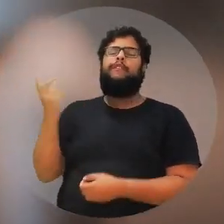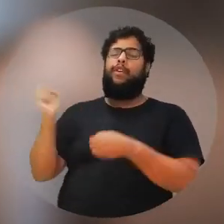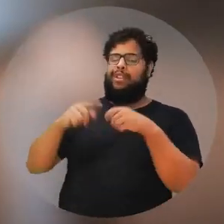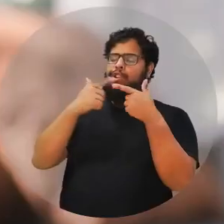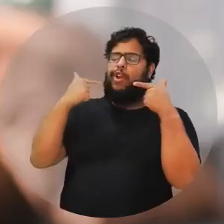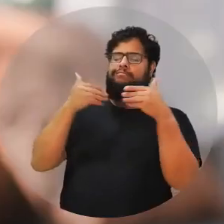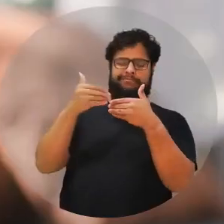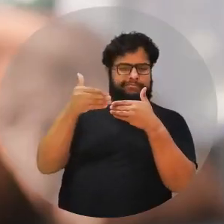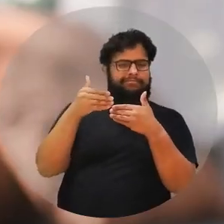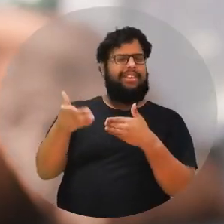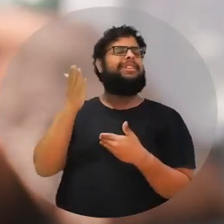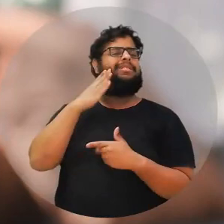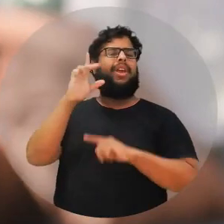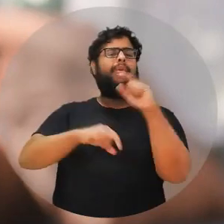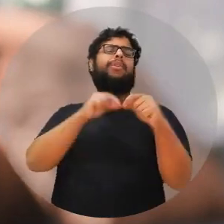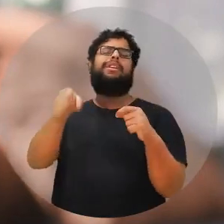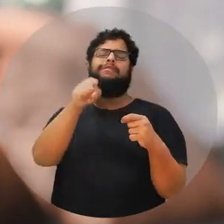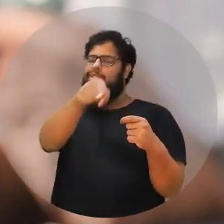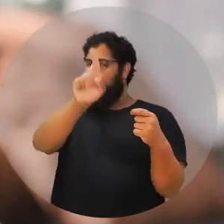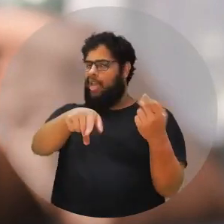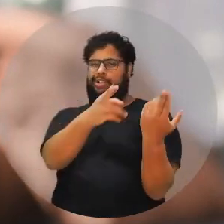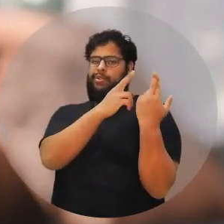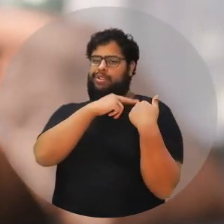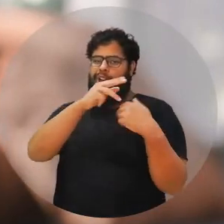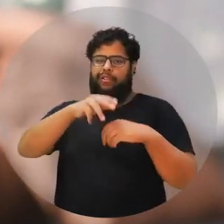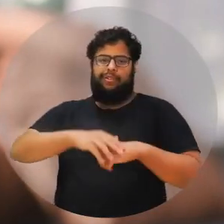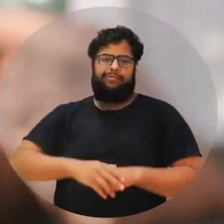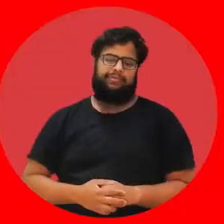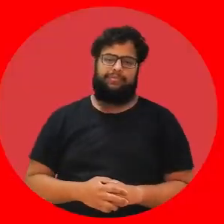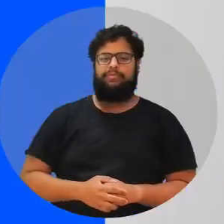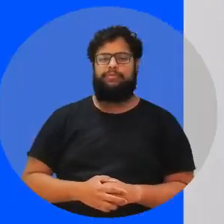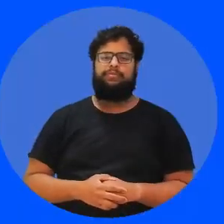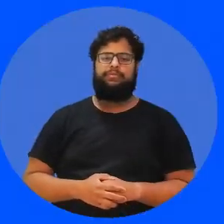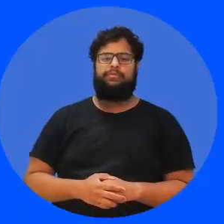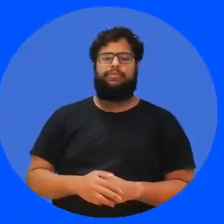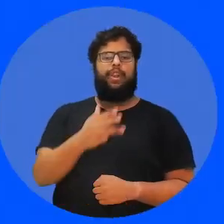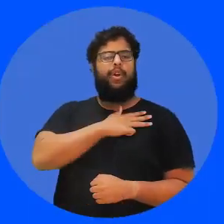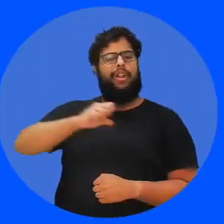sorrir está próximo. E eu sei que é você que será o responsável por isso.